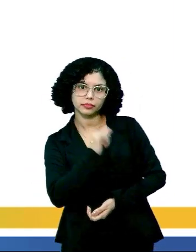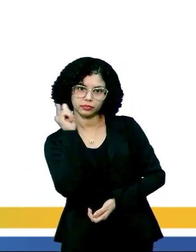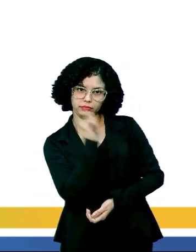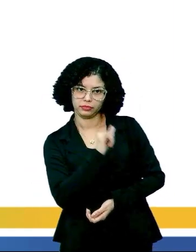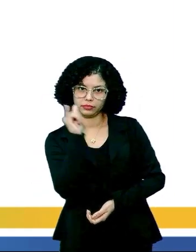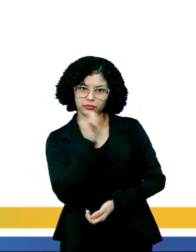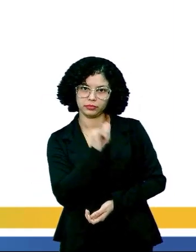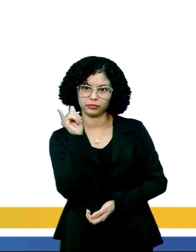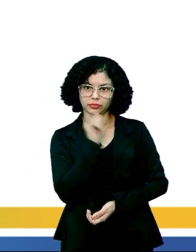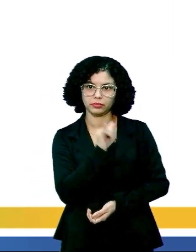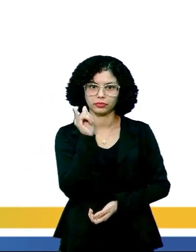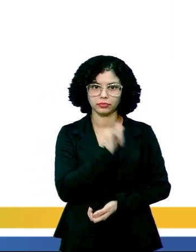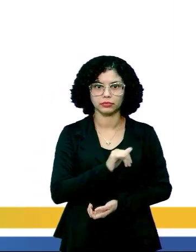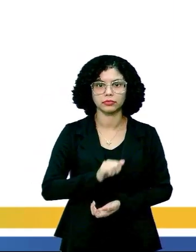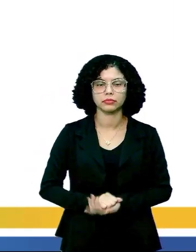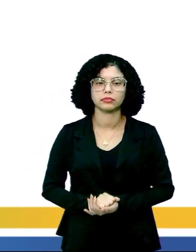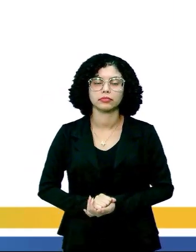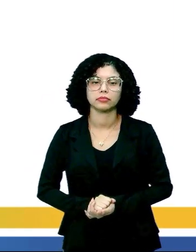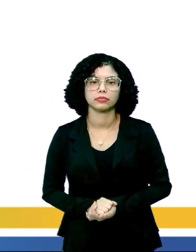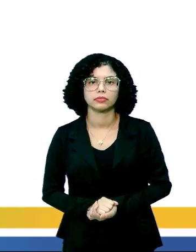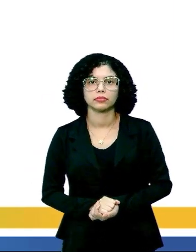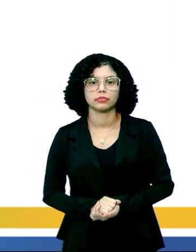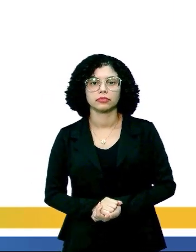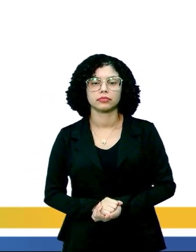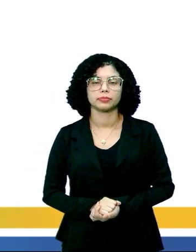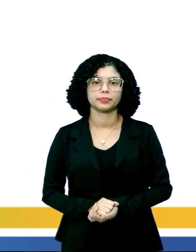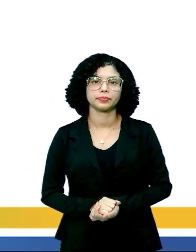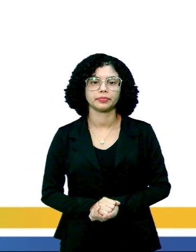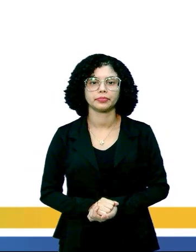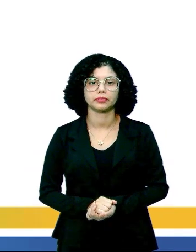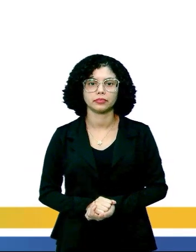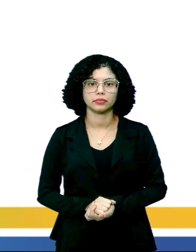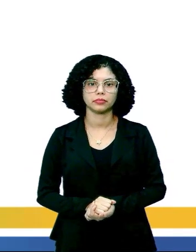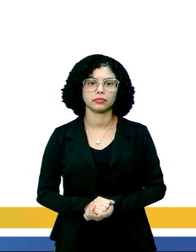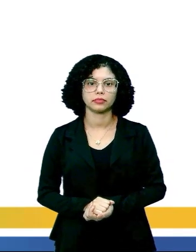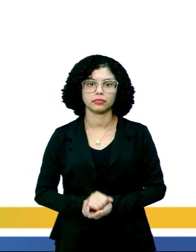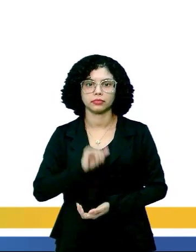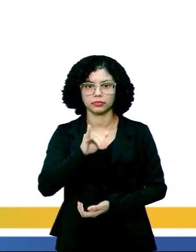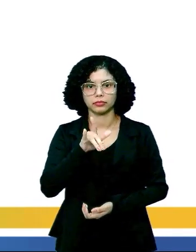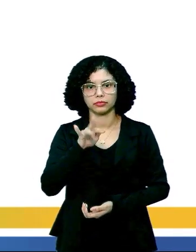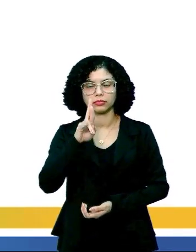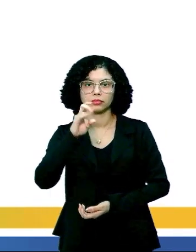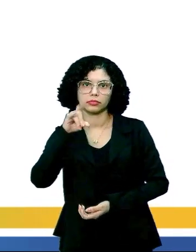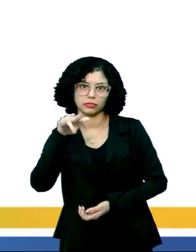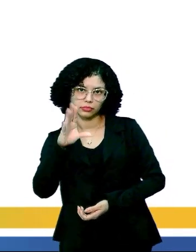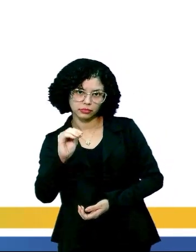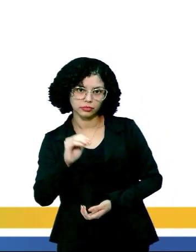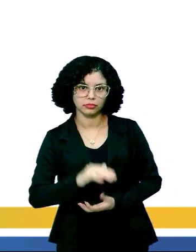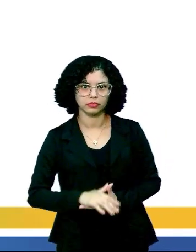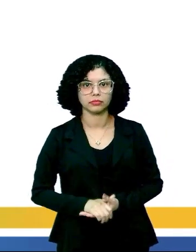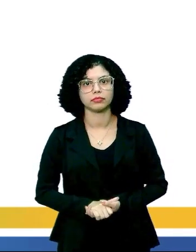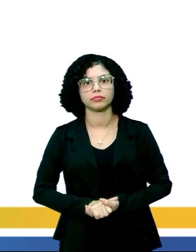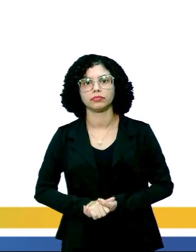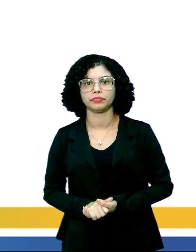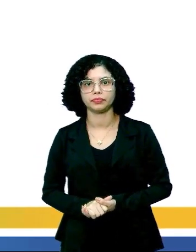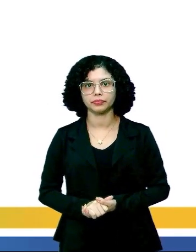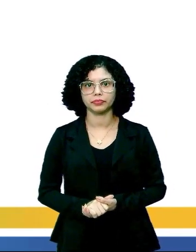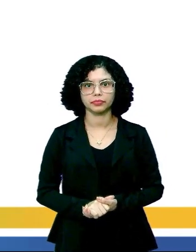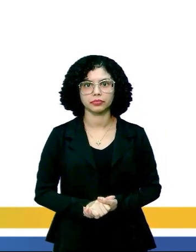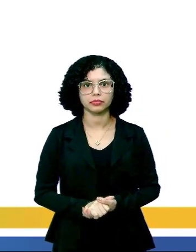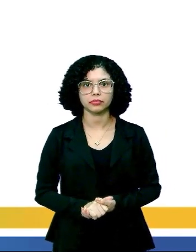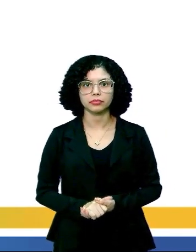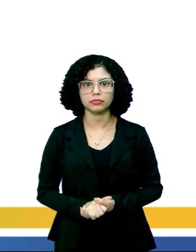Italy ou Italy, se vocês preferirem falar assim. Quem nasceu lá vai ser Italian ou italiano.